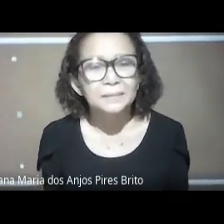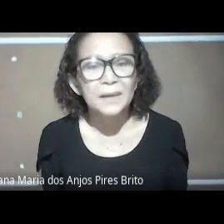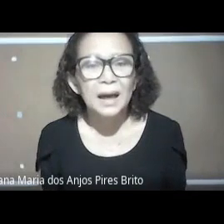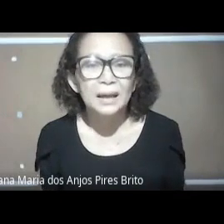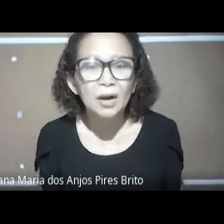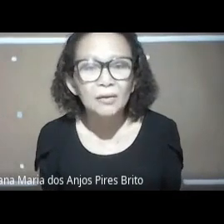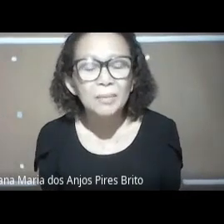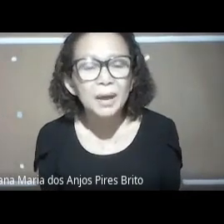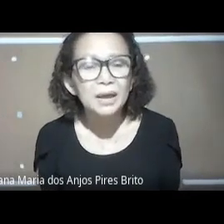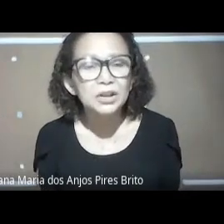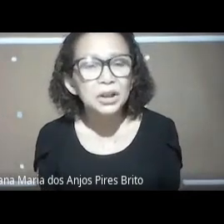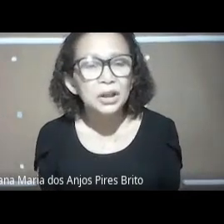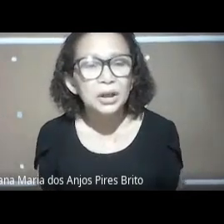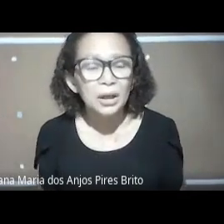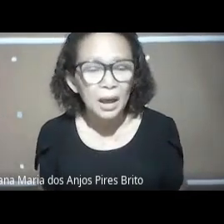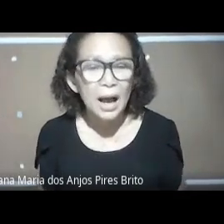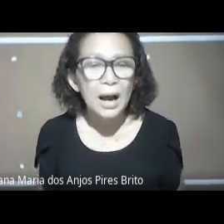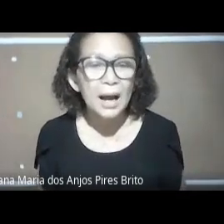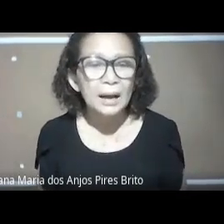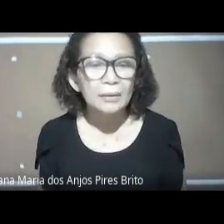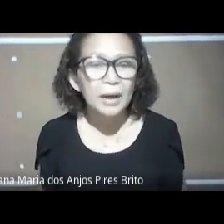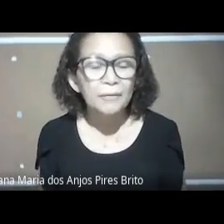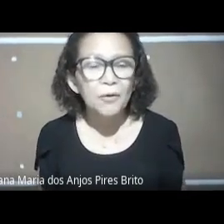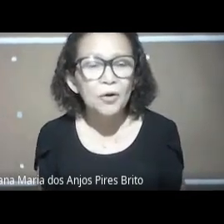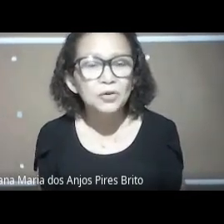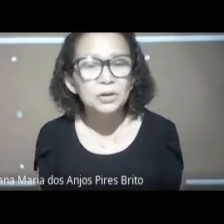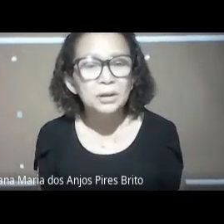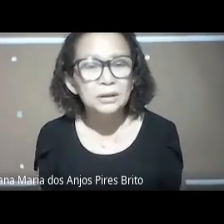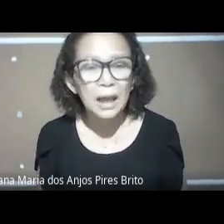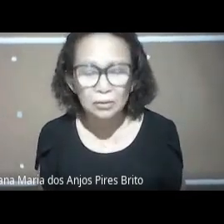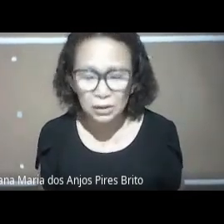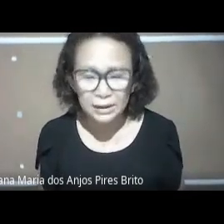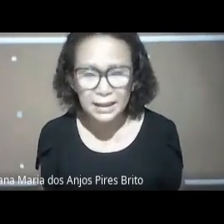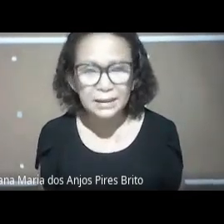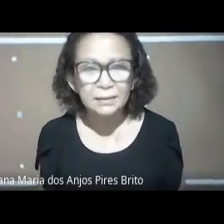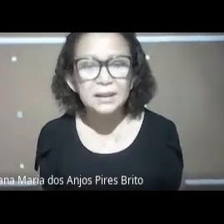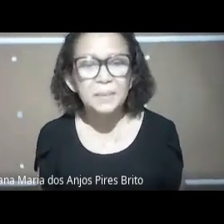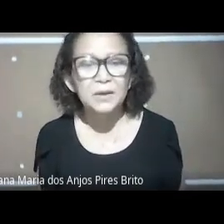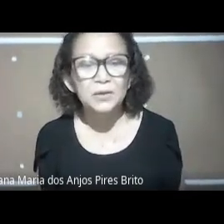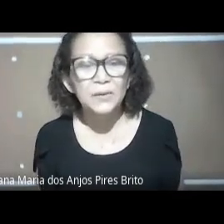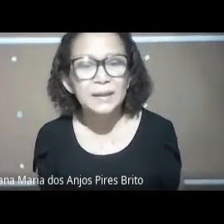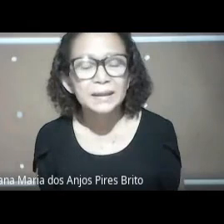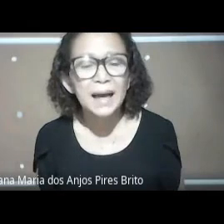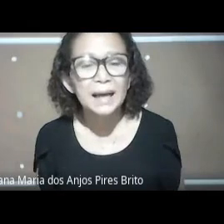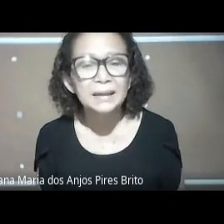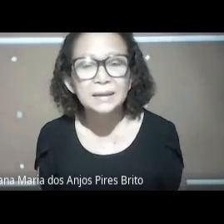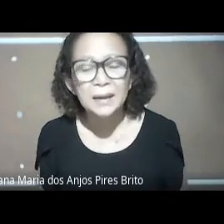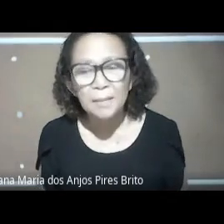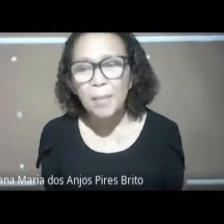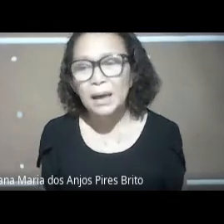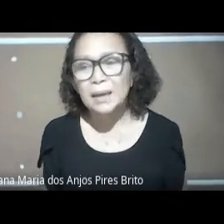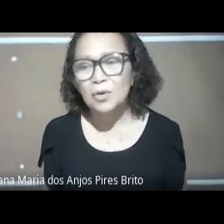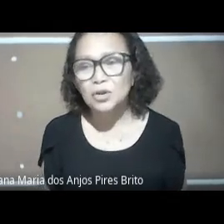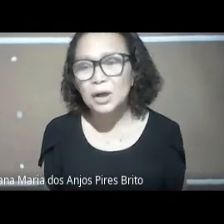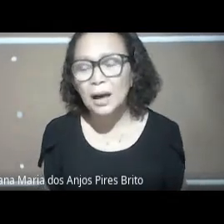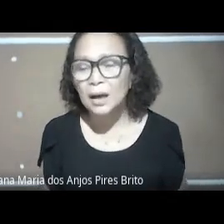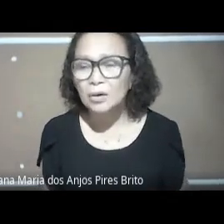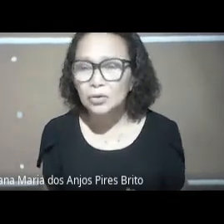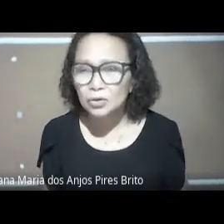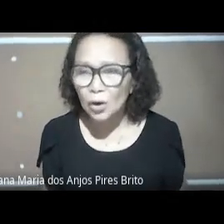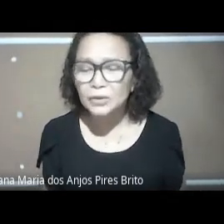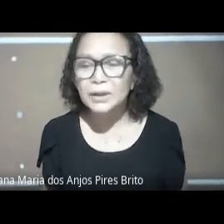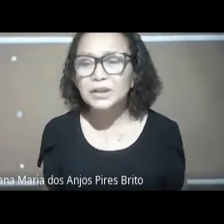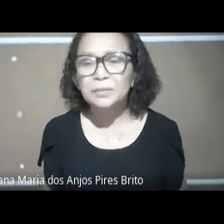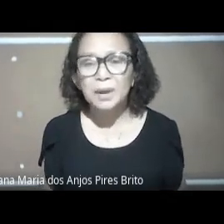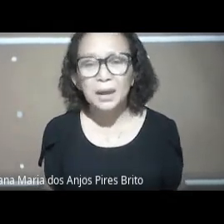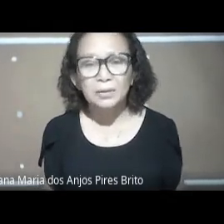Libras. Aí, novamente, há o reforço da utilização das expressões faciais para demonstrar